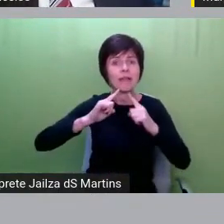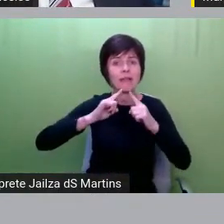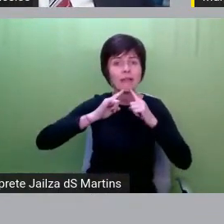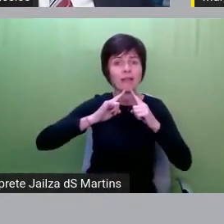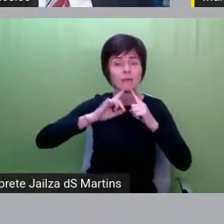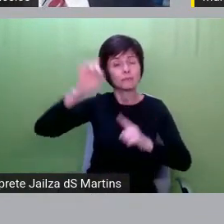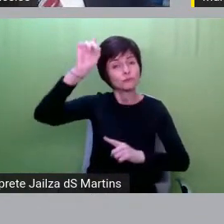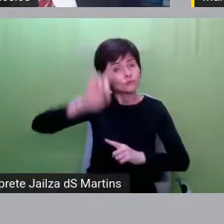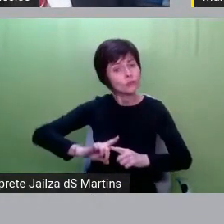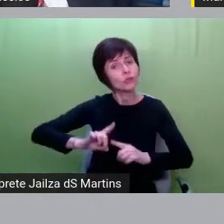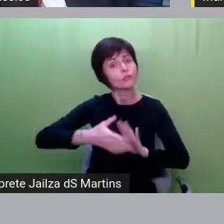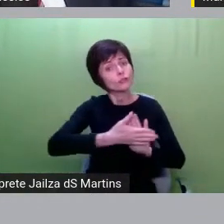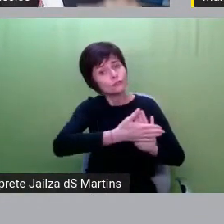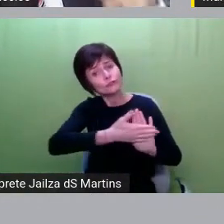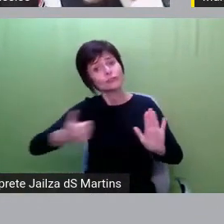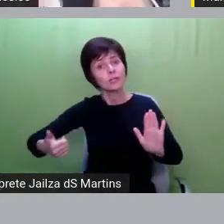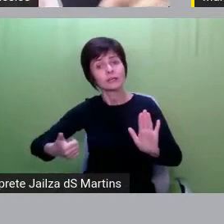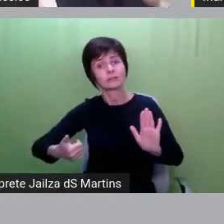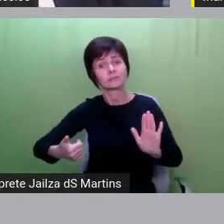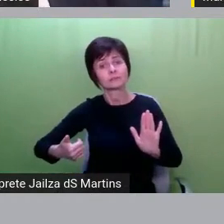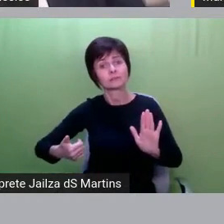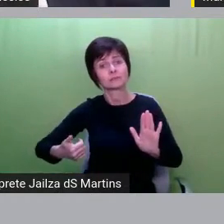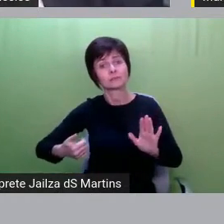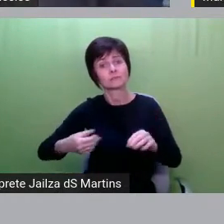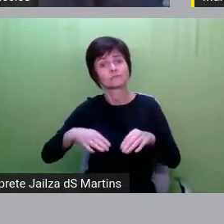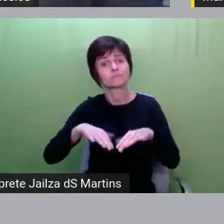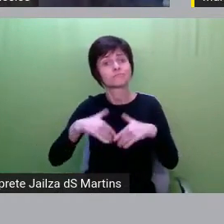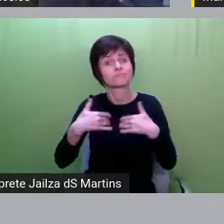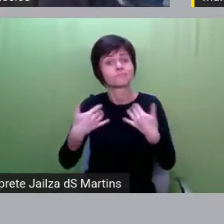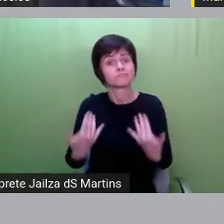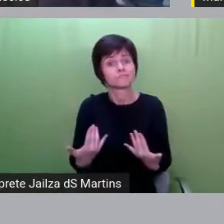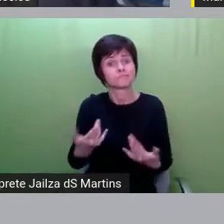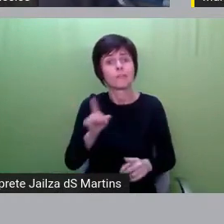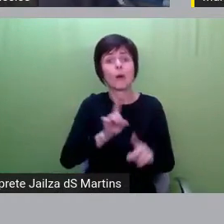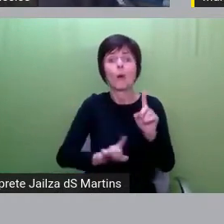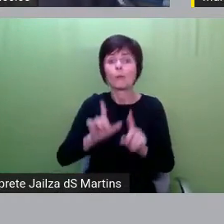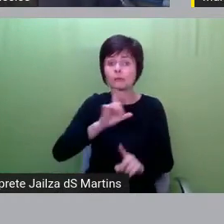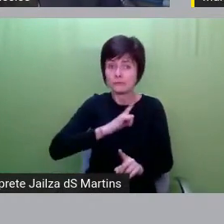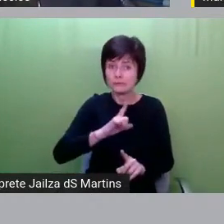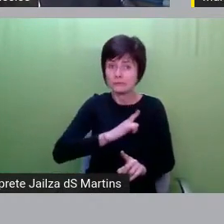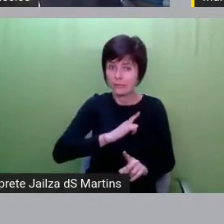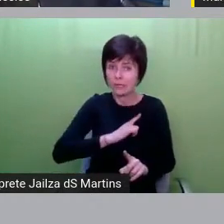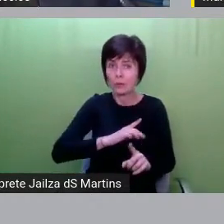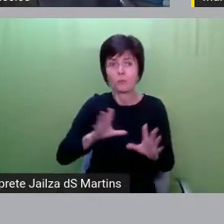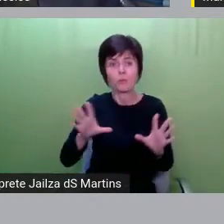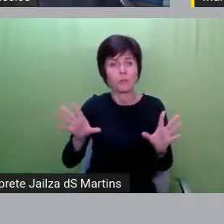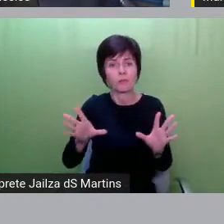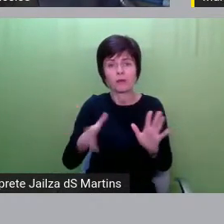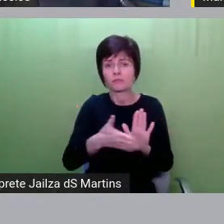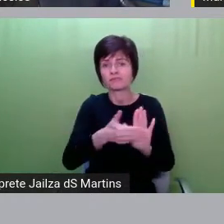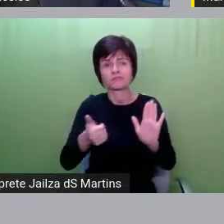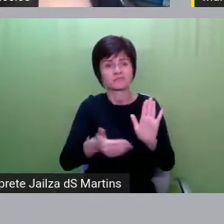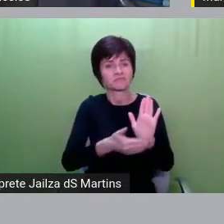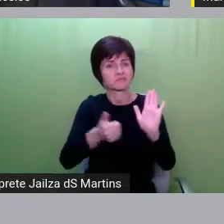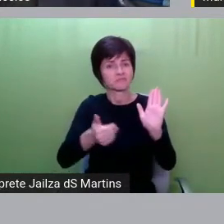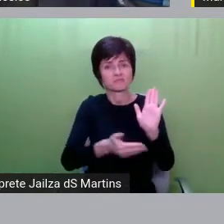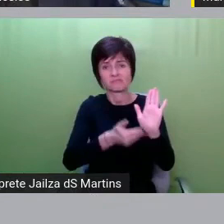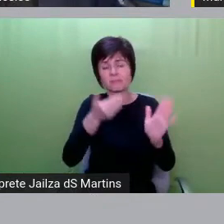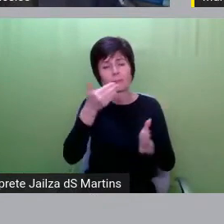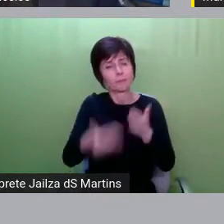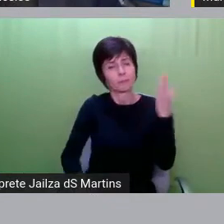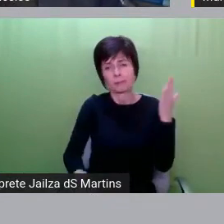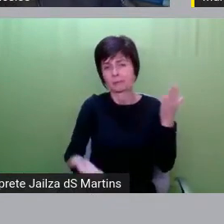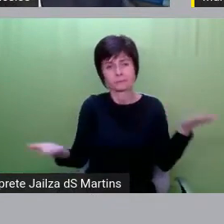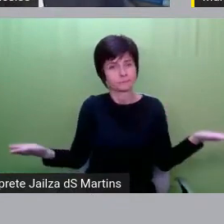que lhe foram sonegados, os poucos, os que ainda restam na ordem jurídica a favor deles. A senhora